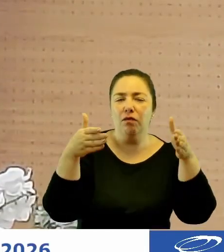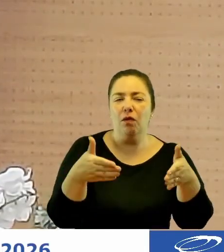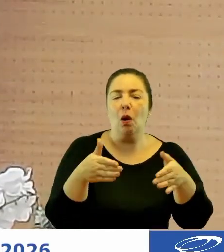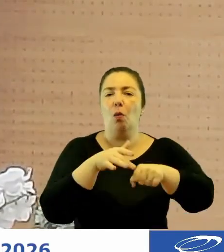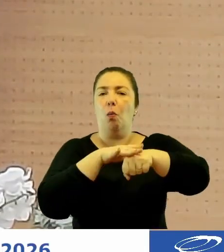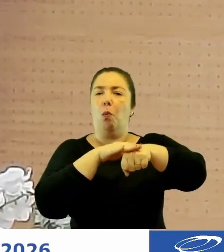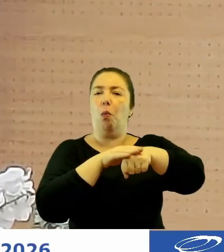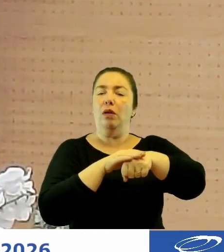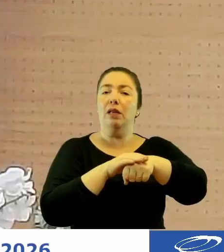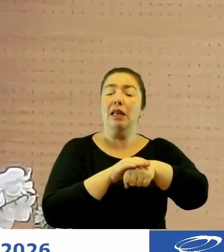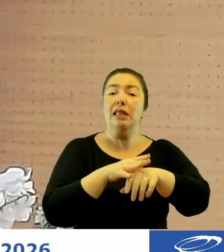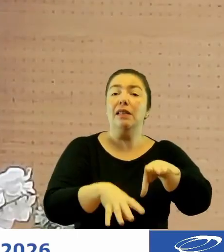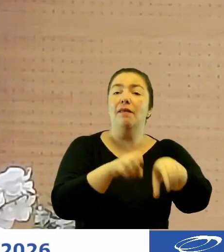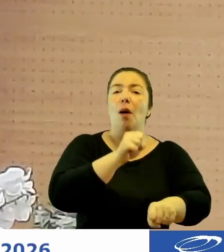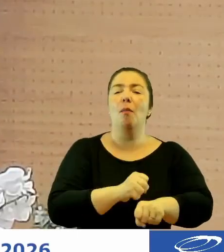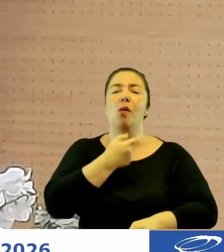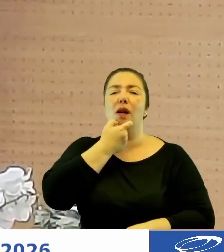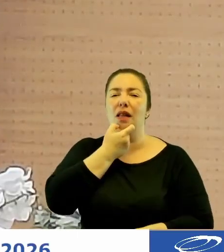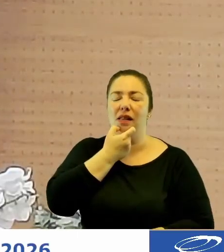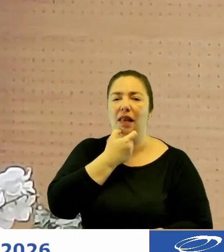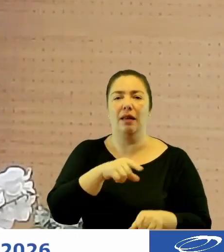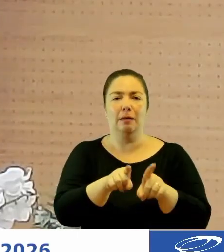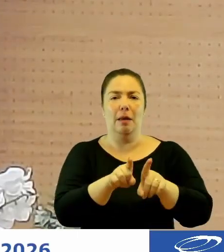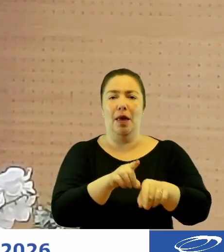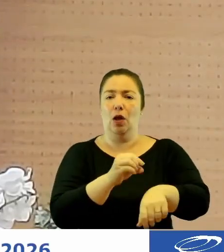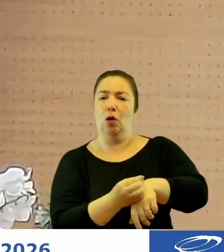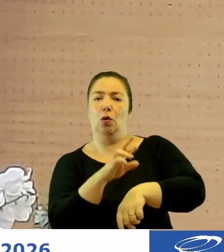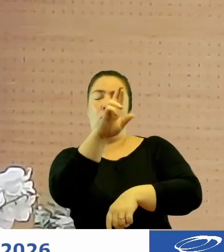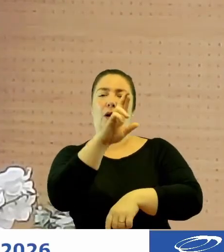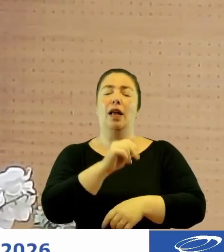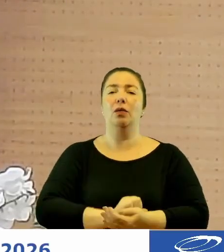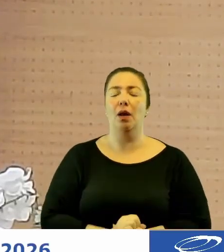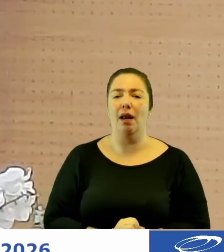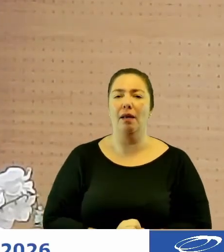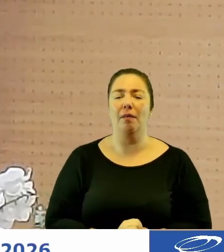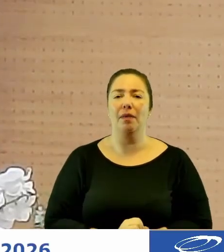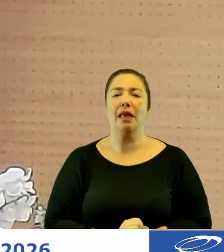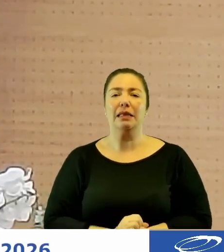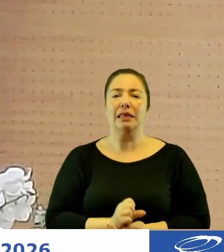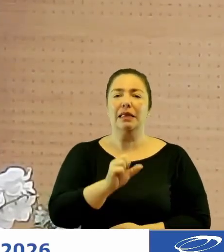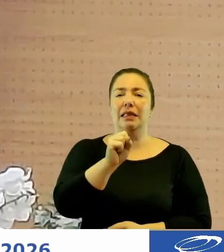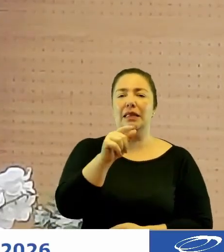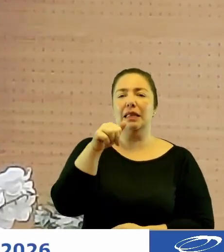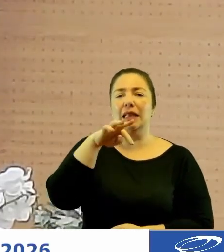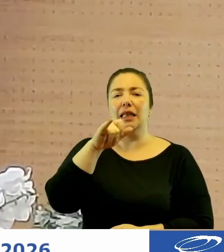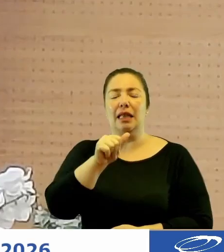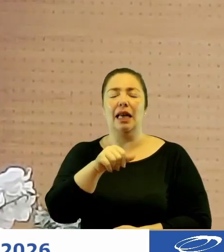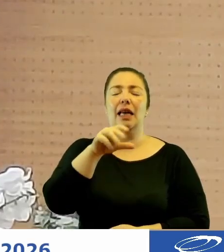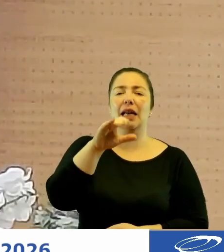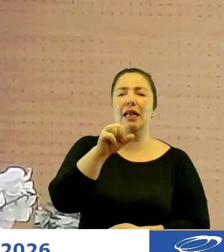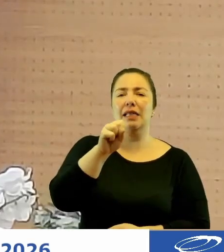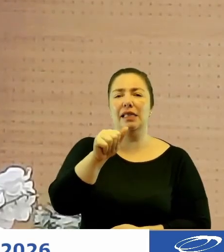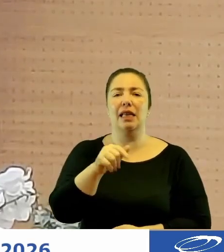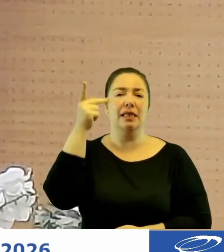Londres e doutorado em Ciências da Saúde pela Faculdade de Ciências Médicas da Santa Casa de São Paulo. Ele é professor